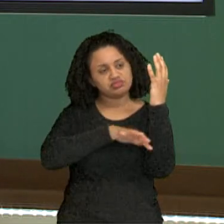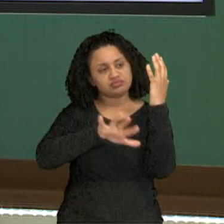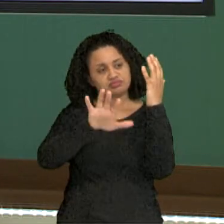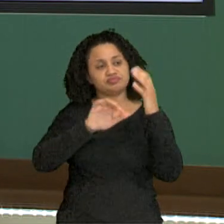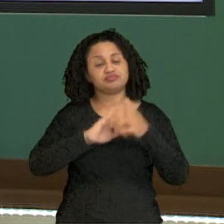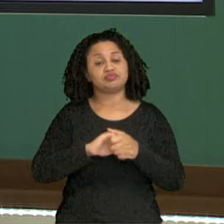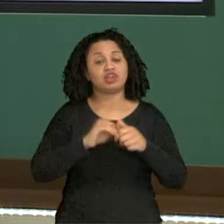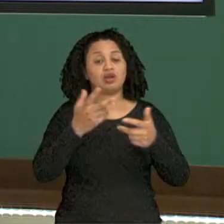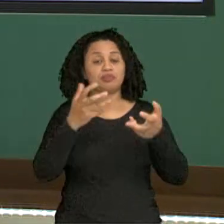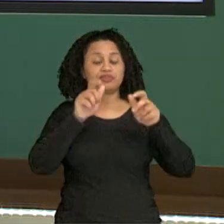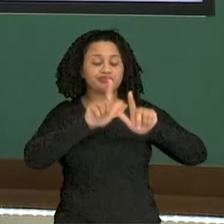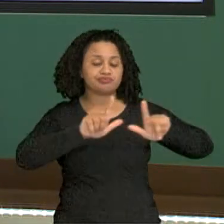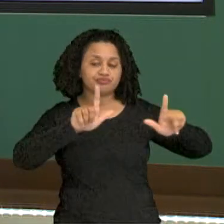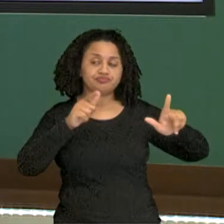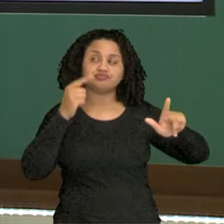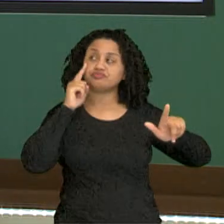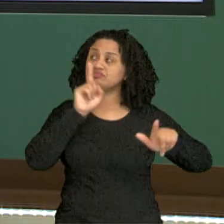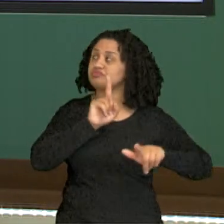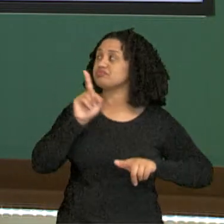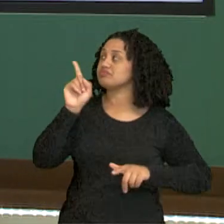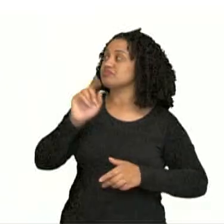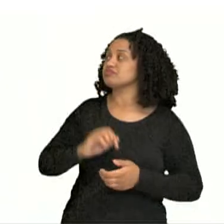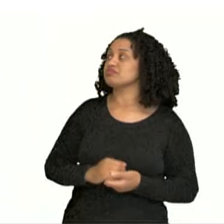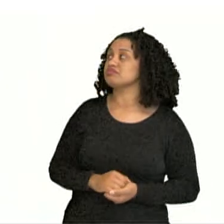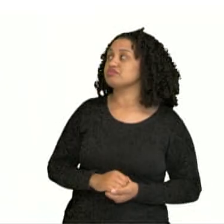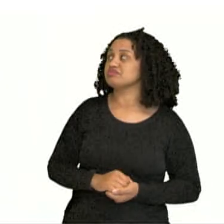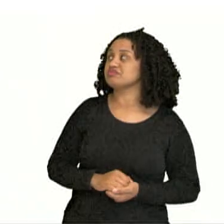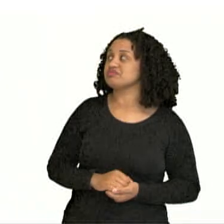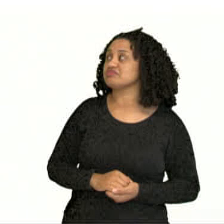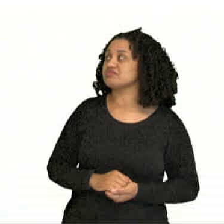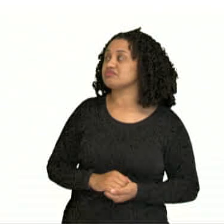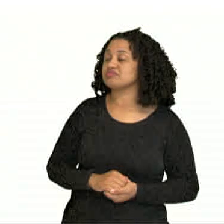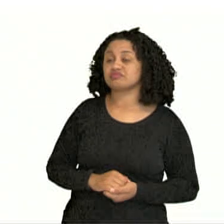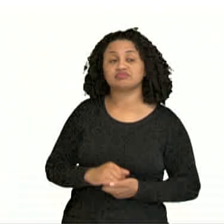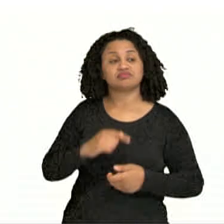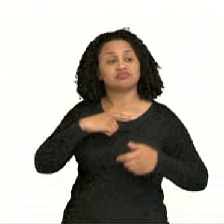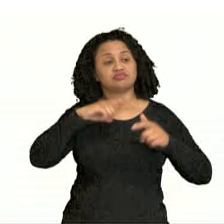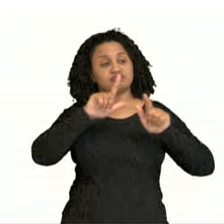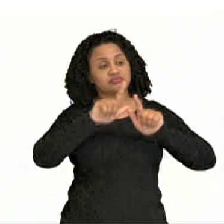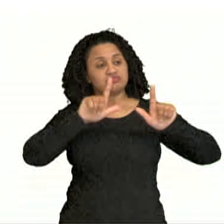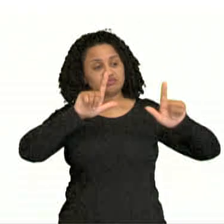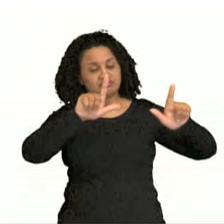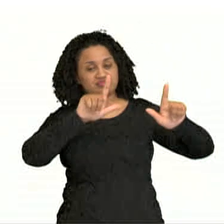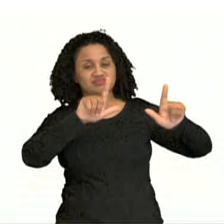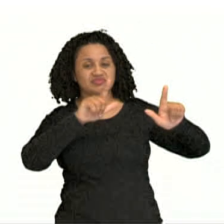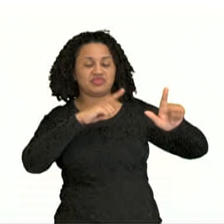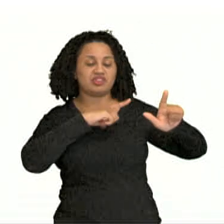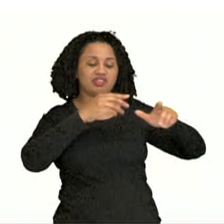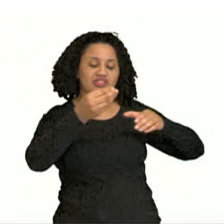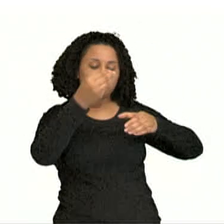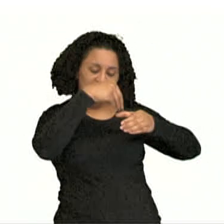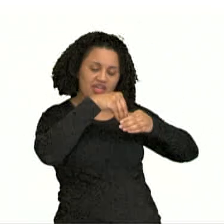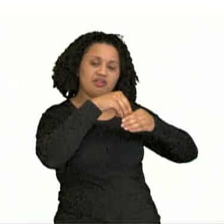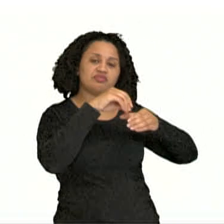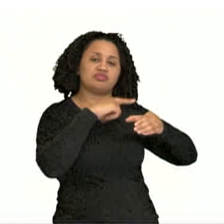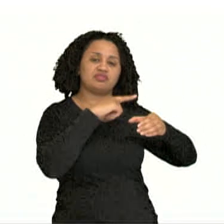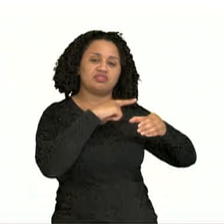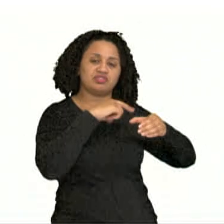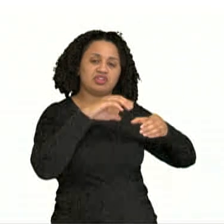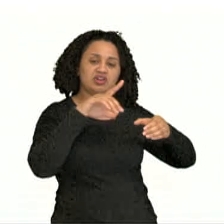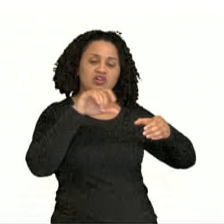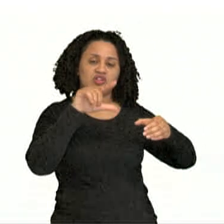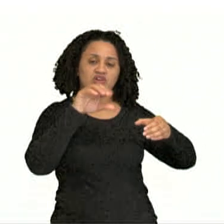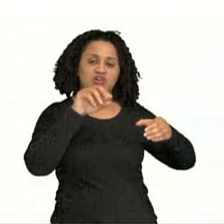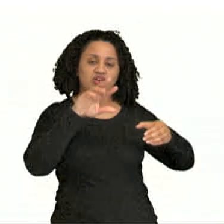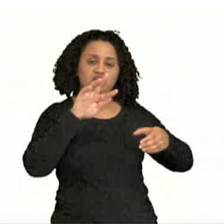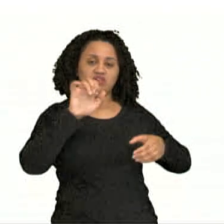estruturinhas verdes? Organela, que a gente tem cloroplasto e no seu interior a clorofila.